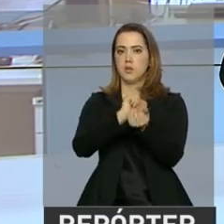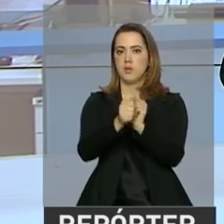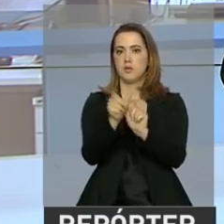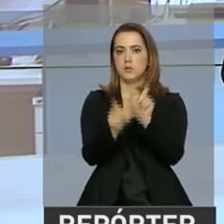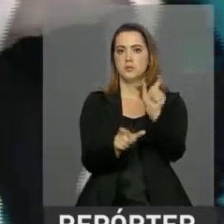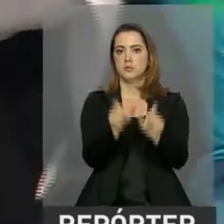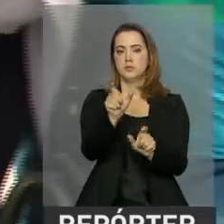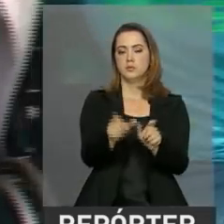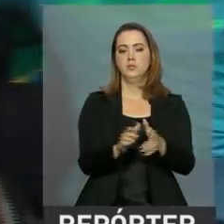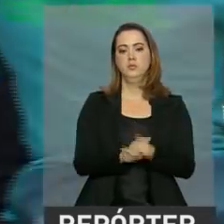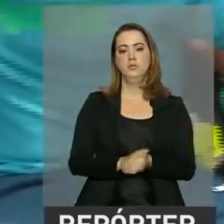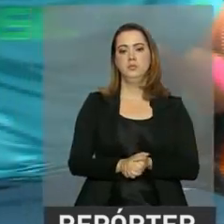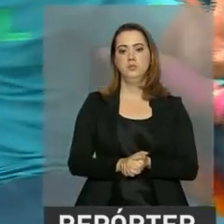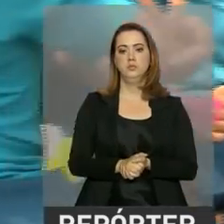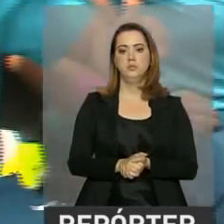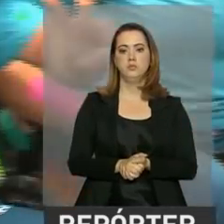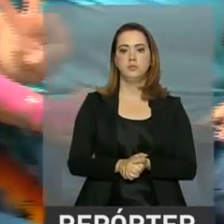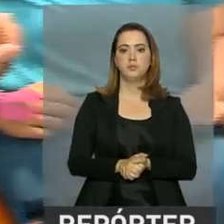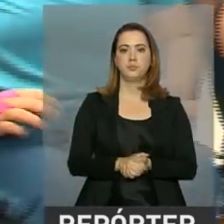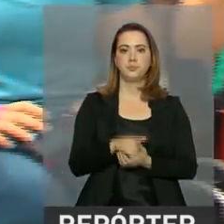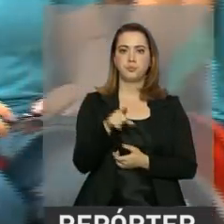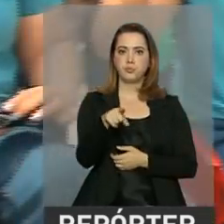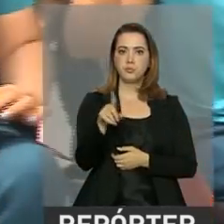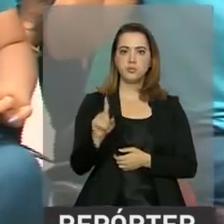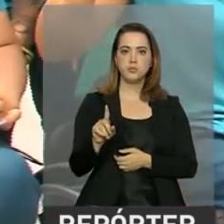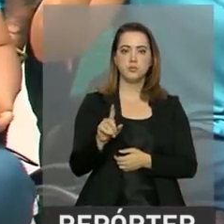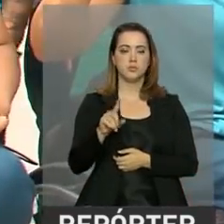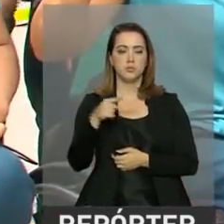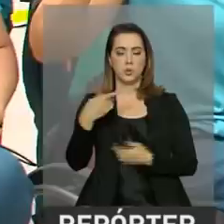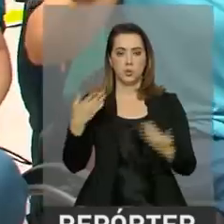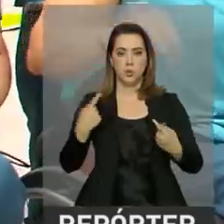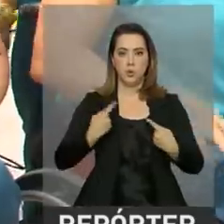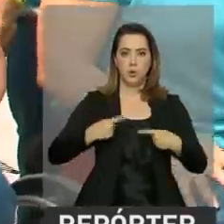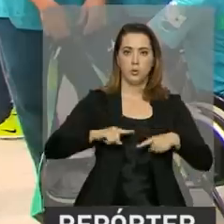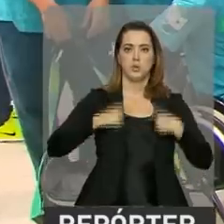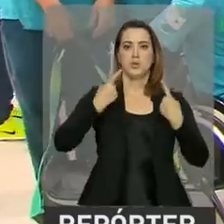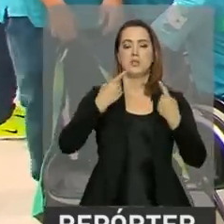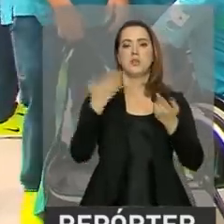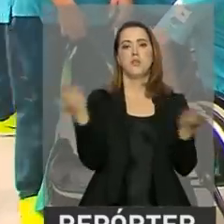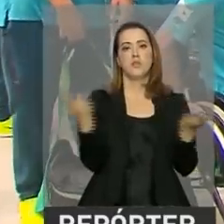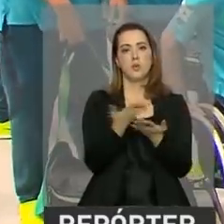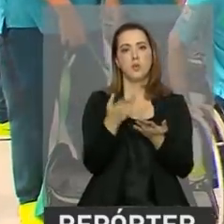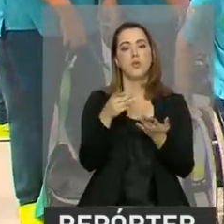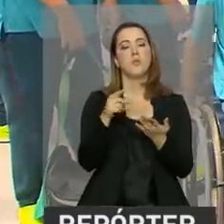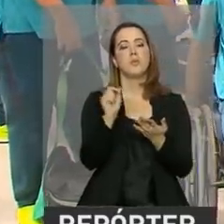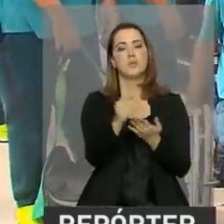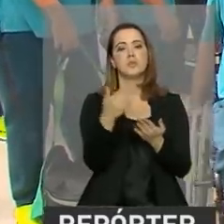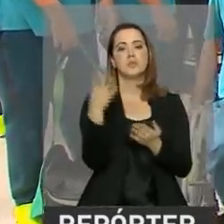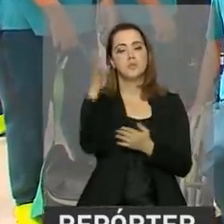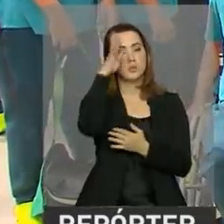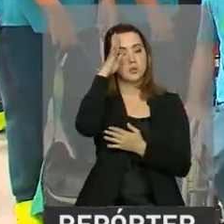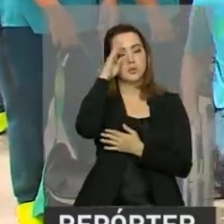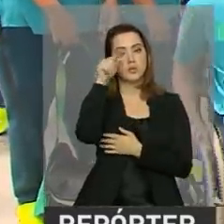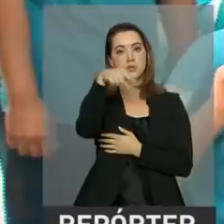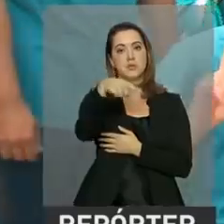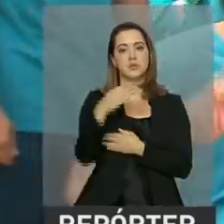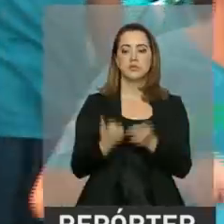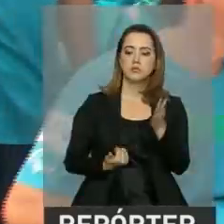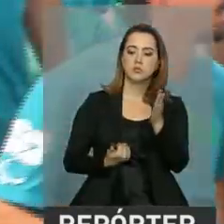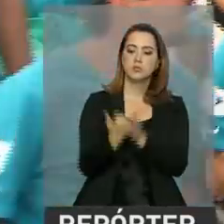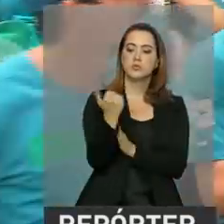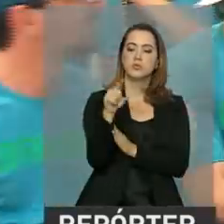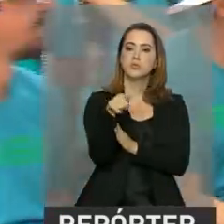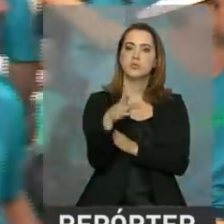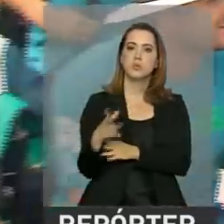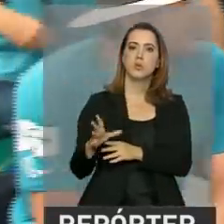competições. Um desafio que começa nesta quarta-feira para 289 atletas, manter o Brasil entre